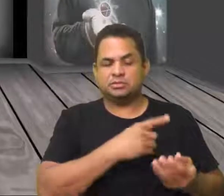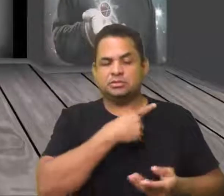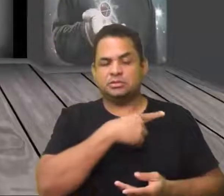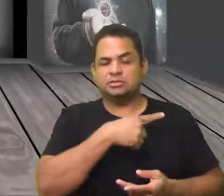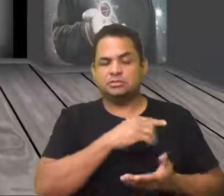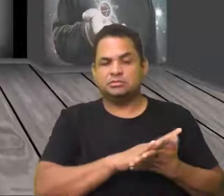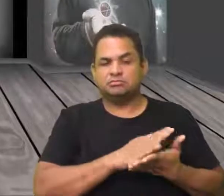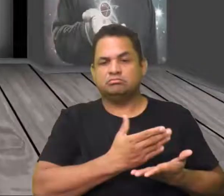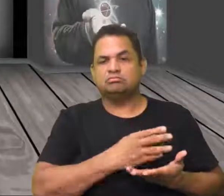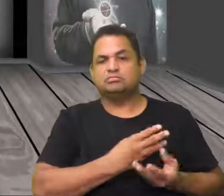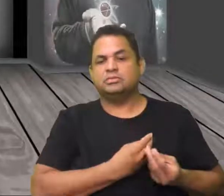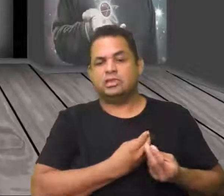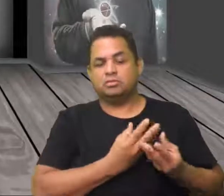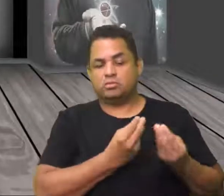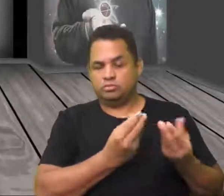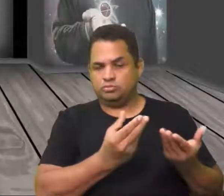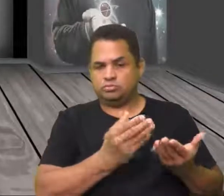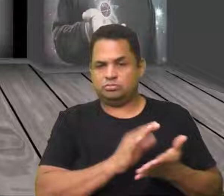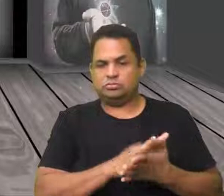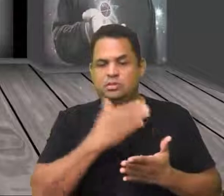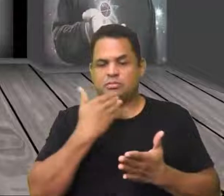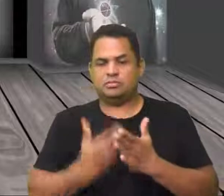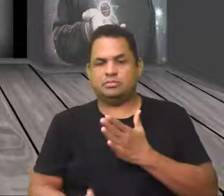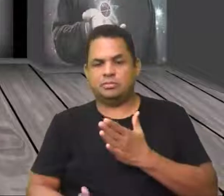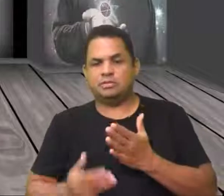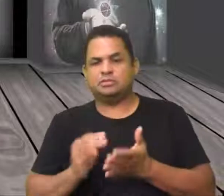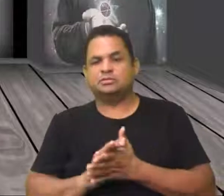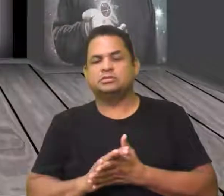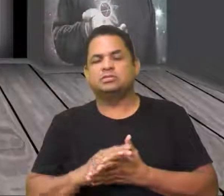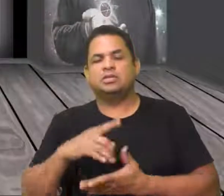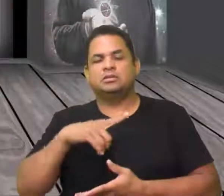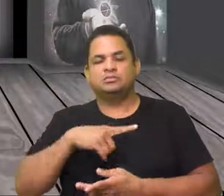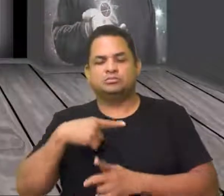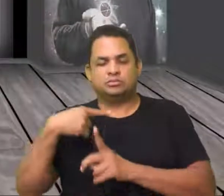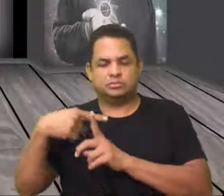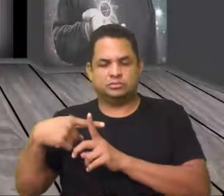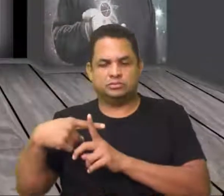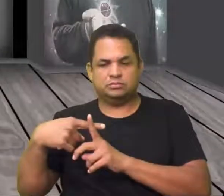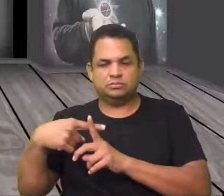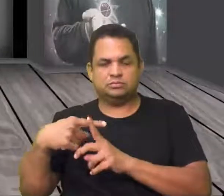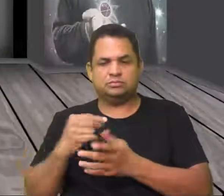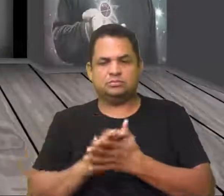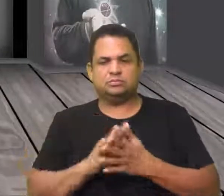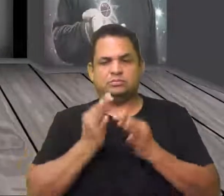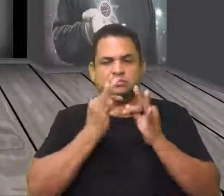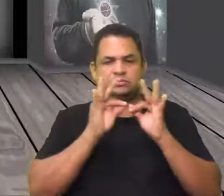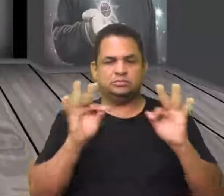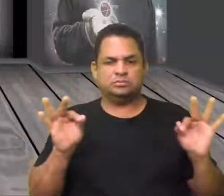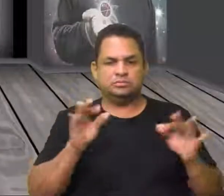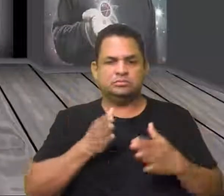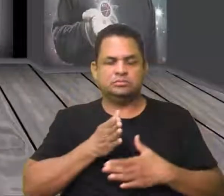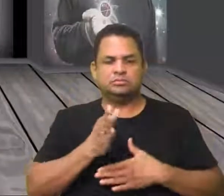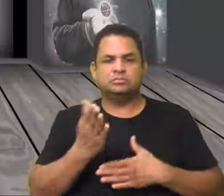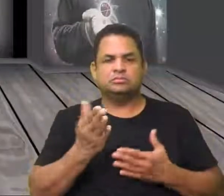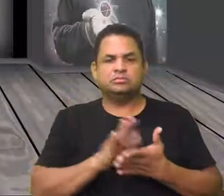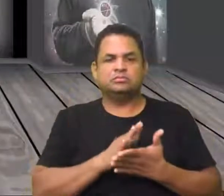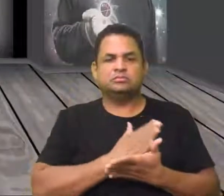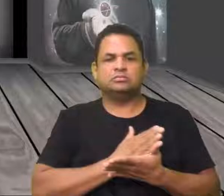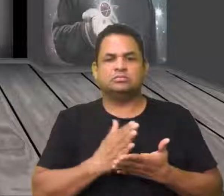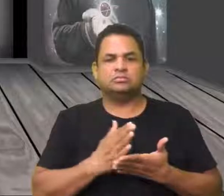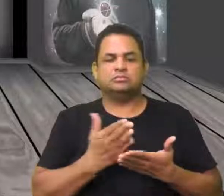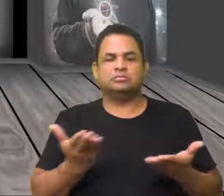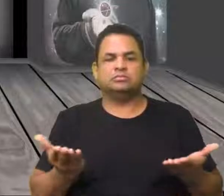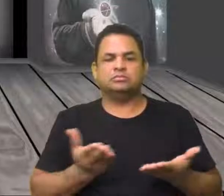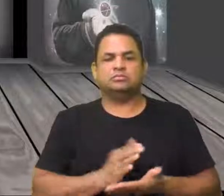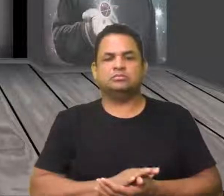carregado negativamente. E se perde, fica carregado positivamente. Bem simples e direto esse início aí.